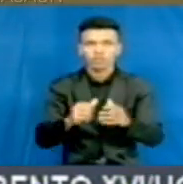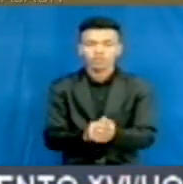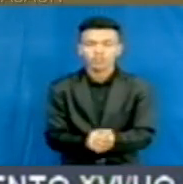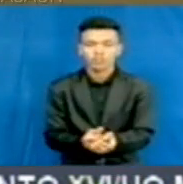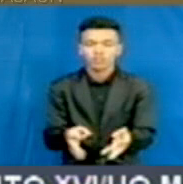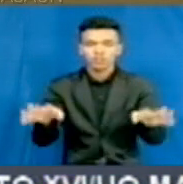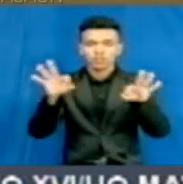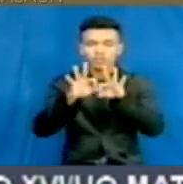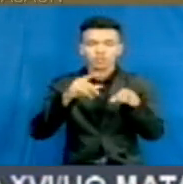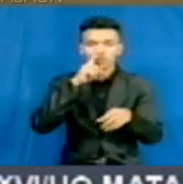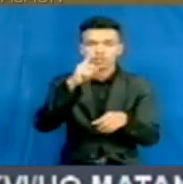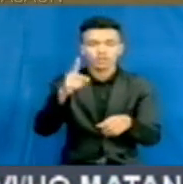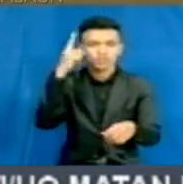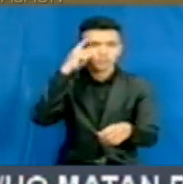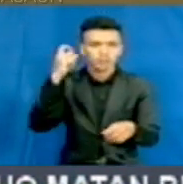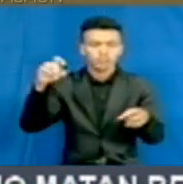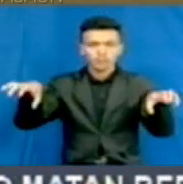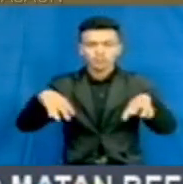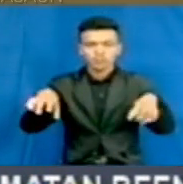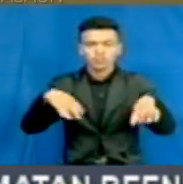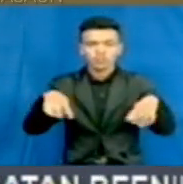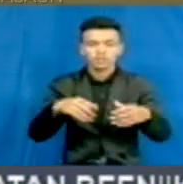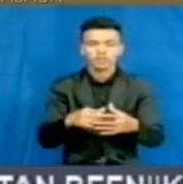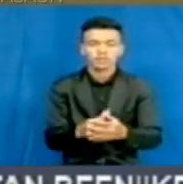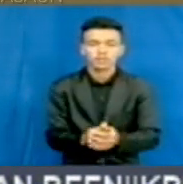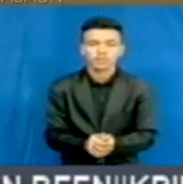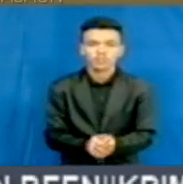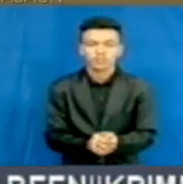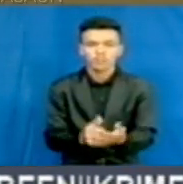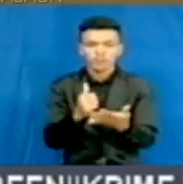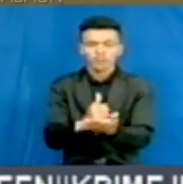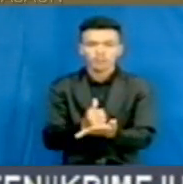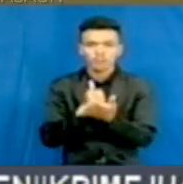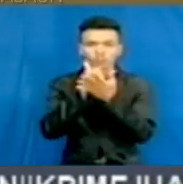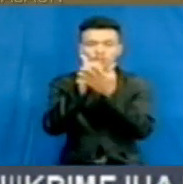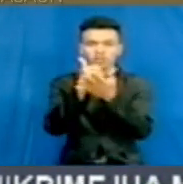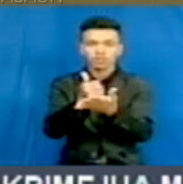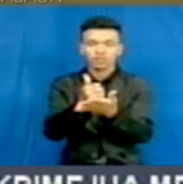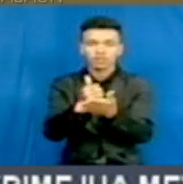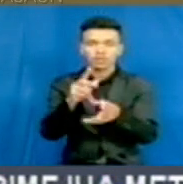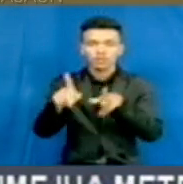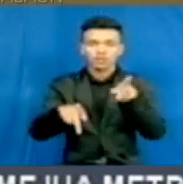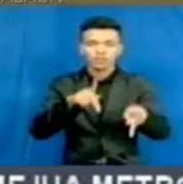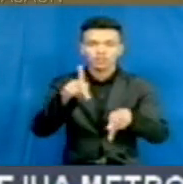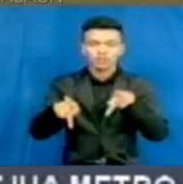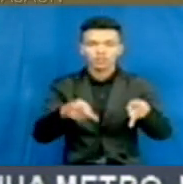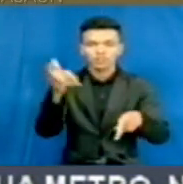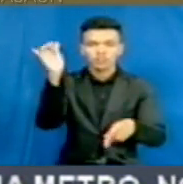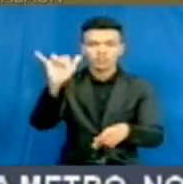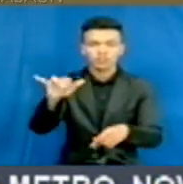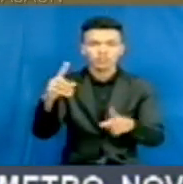teve também garante serviço NB, ato facilita investidor será a licenciamento